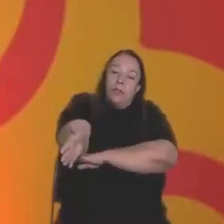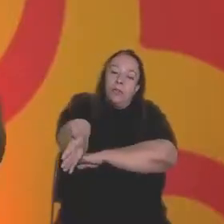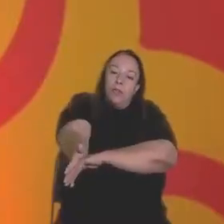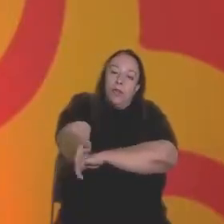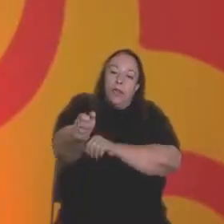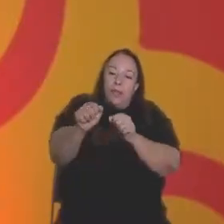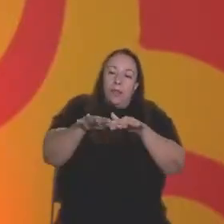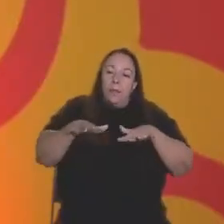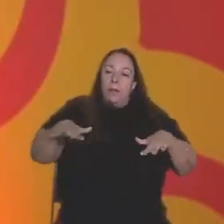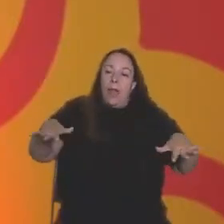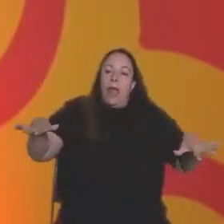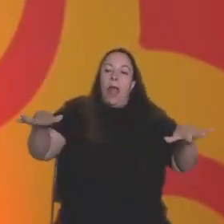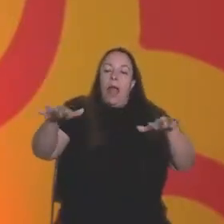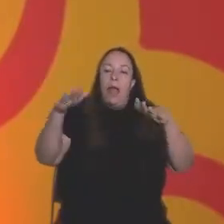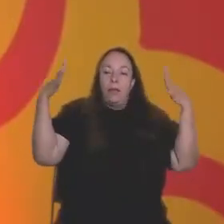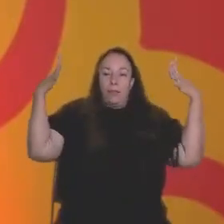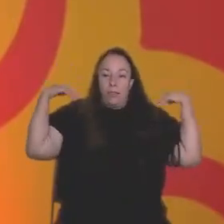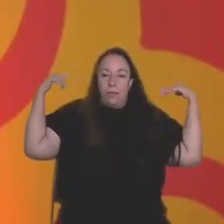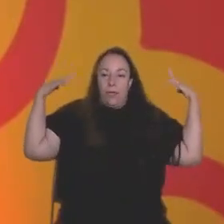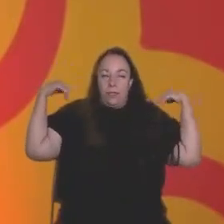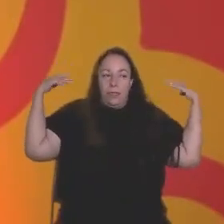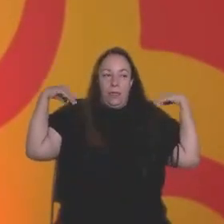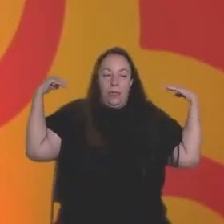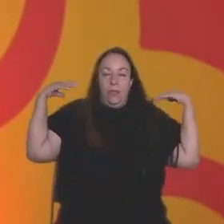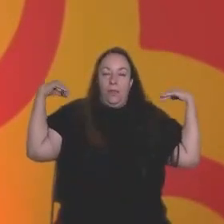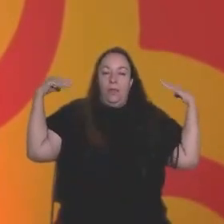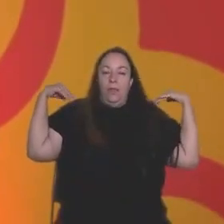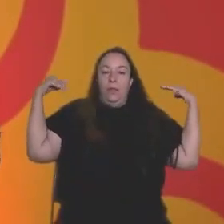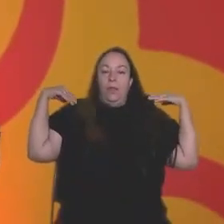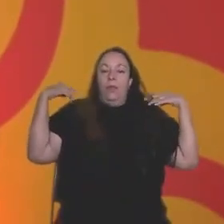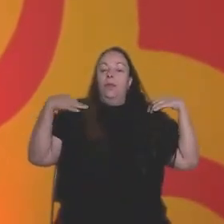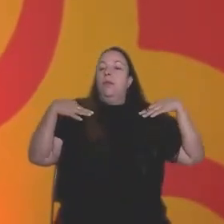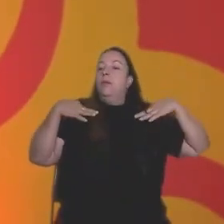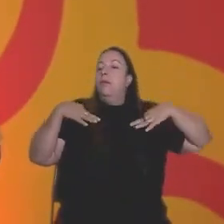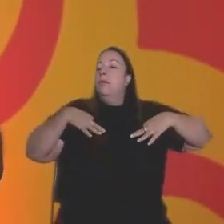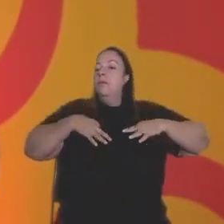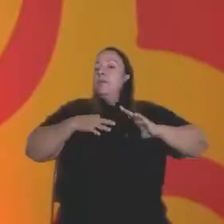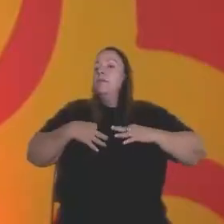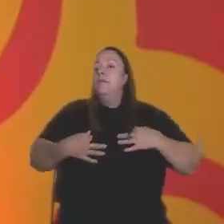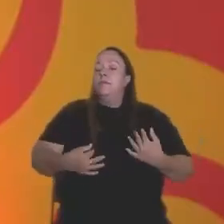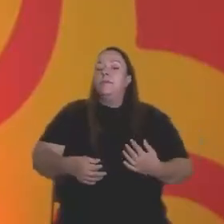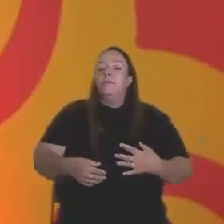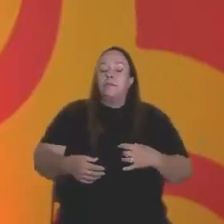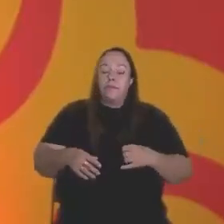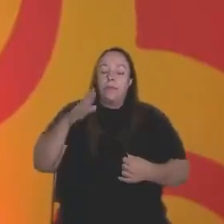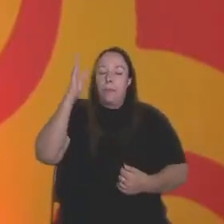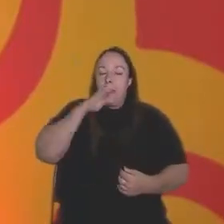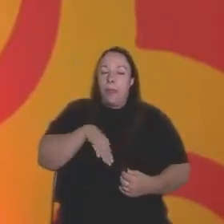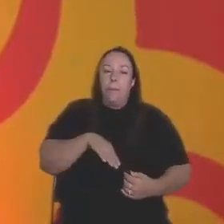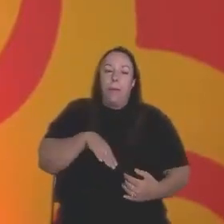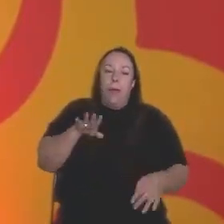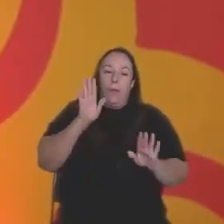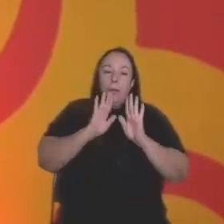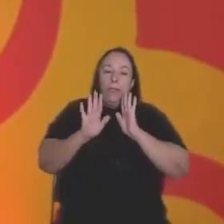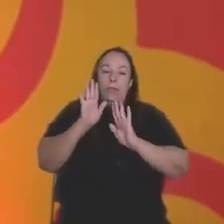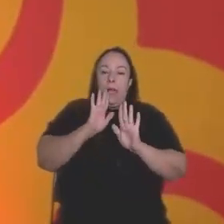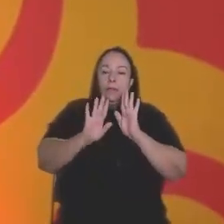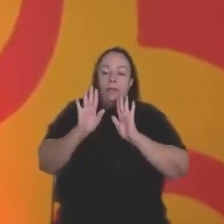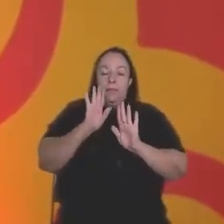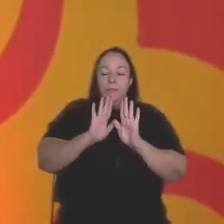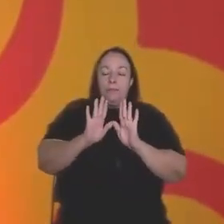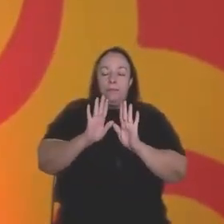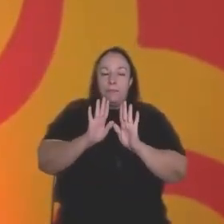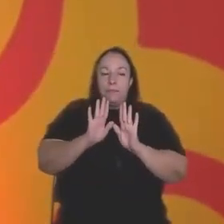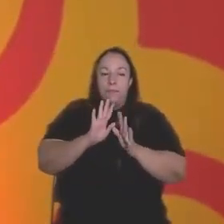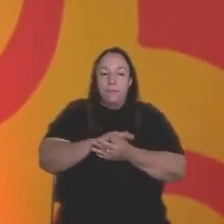aumentar a minha área de passeio aqui. Então, a árvore era meio que maltratada mesmo, como algo que estava